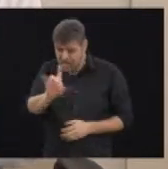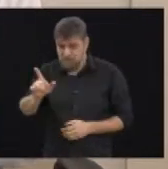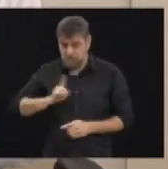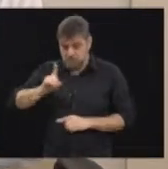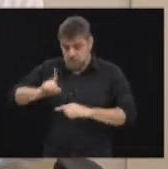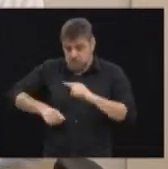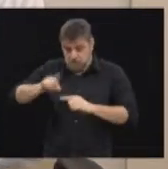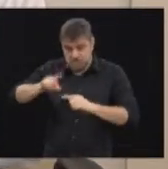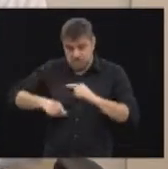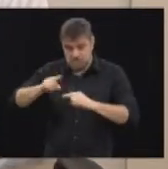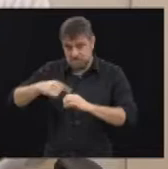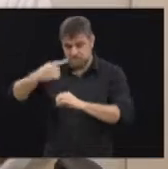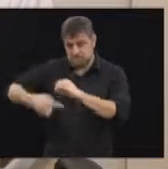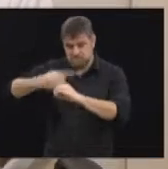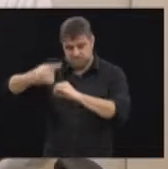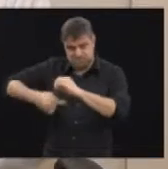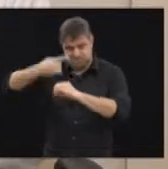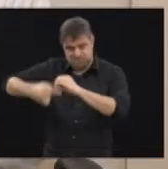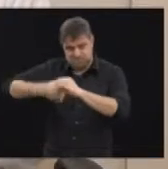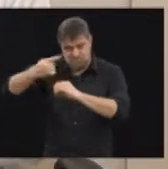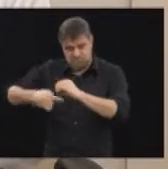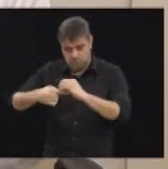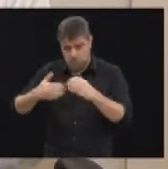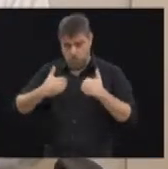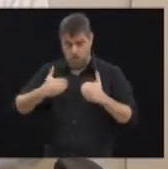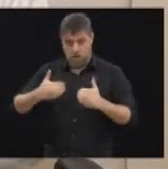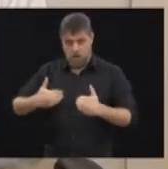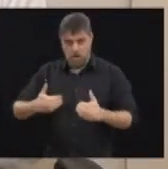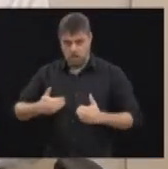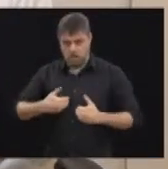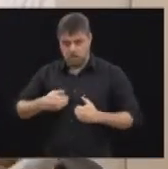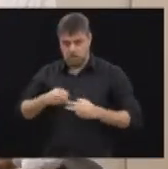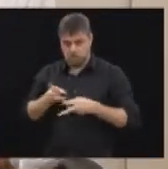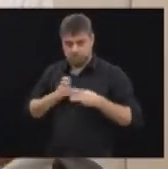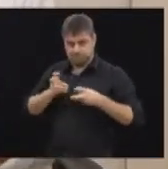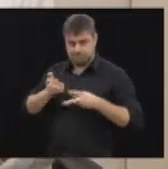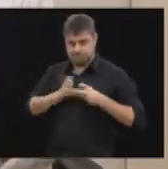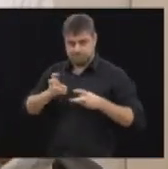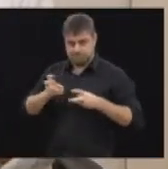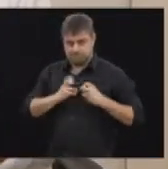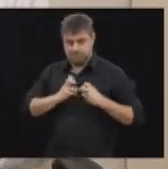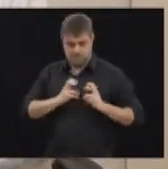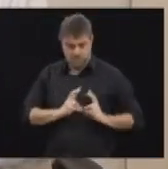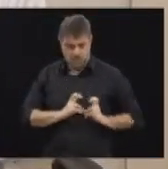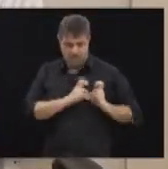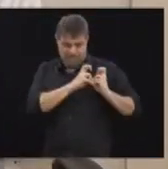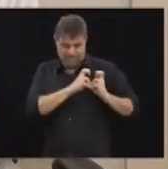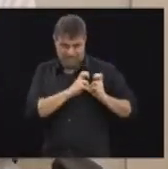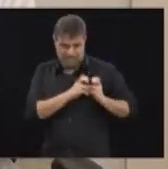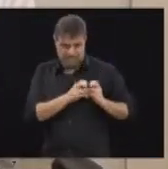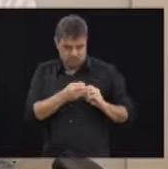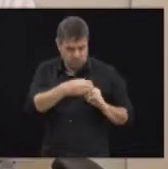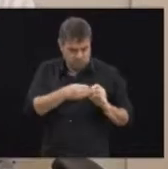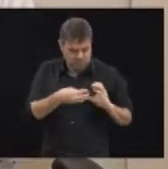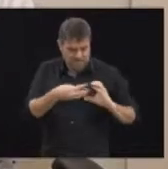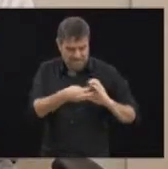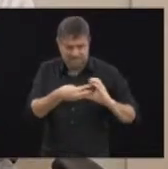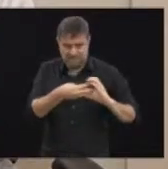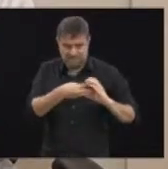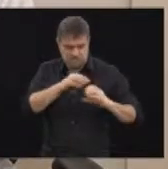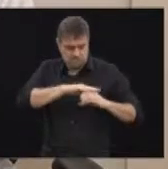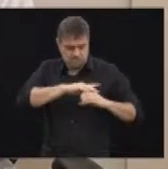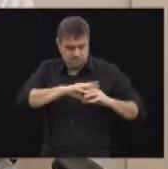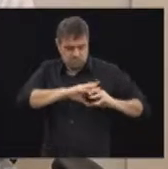substância que o organismo reconhece como dele, ou que aquela metástase, ou que aquele câncer reconhece como dele,